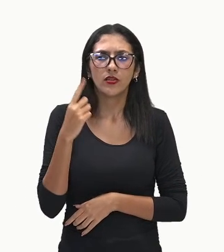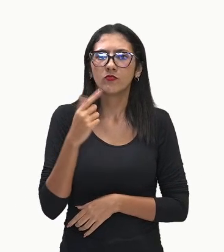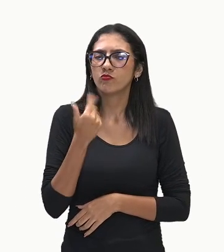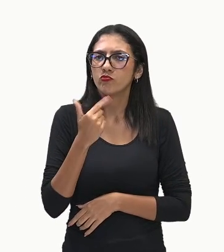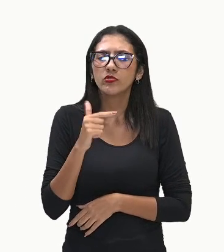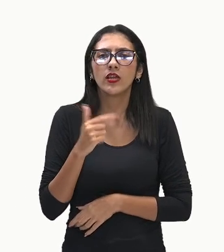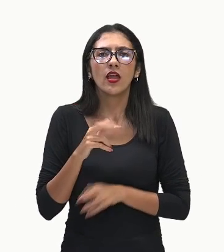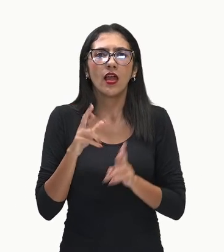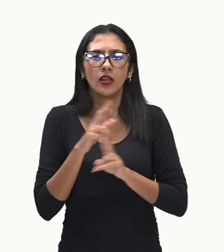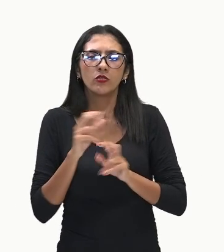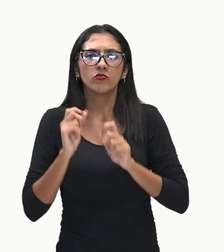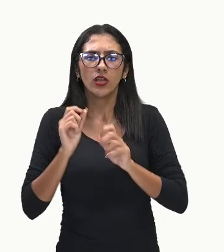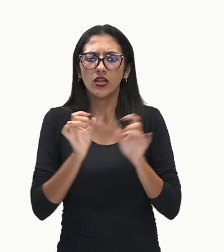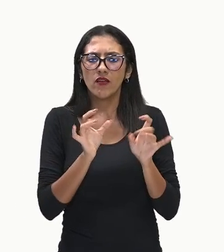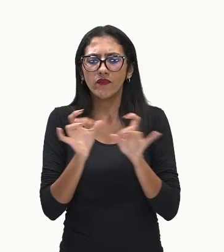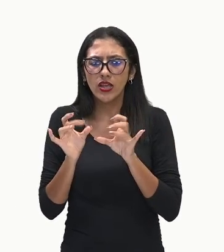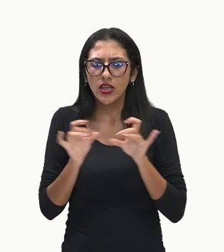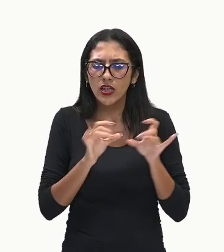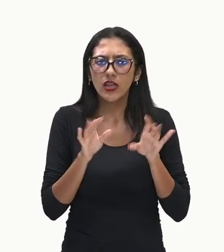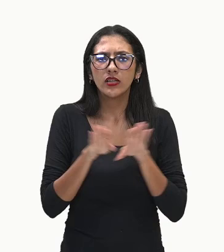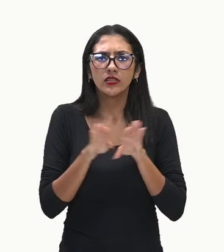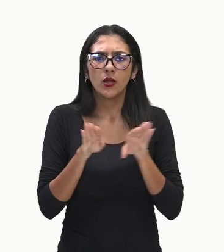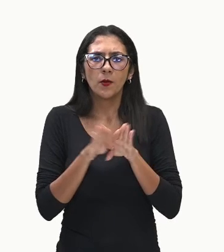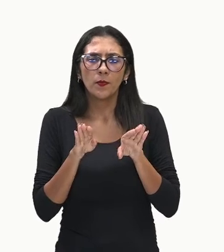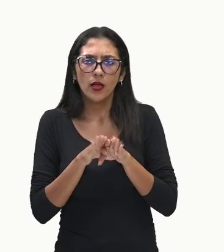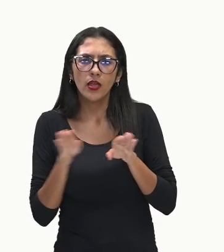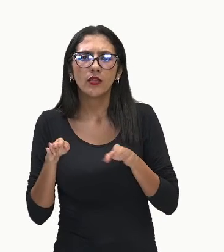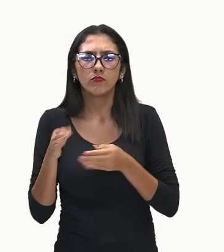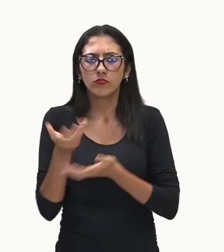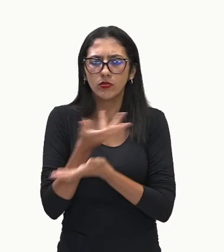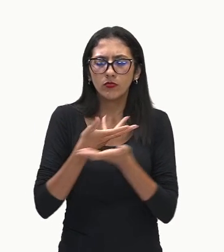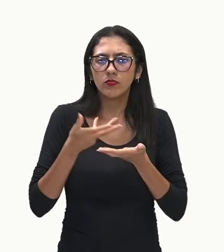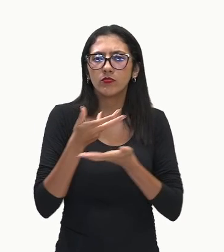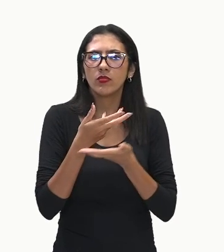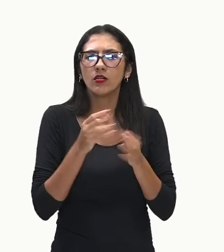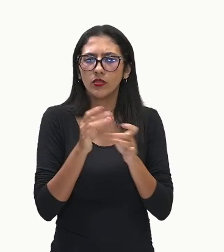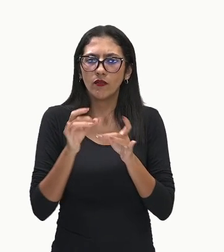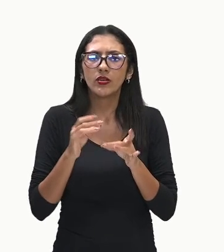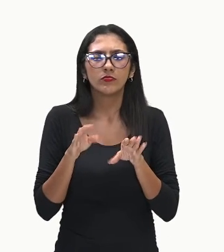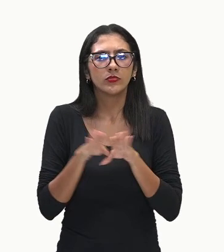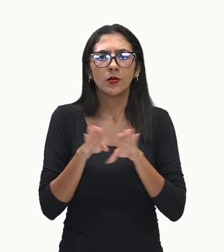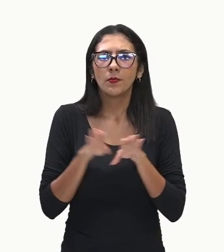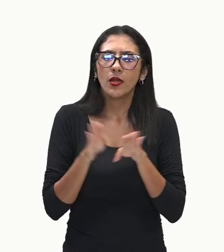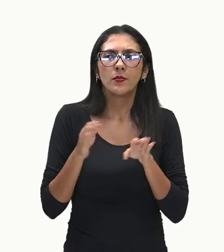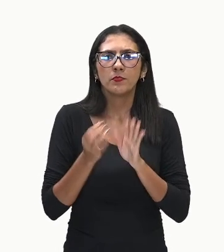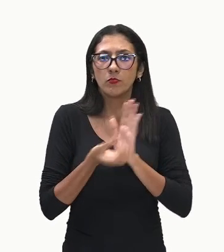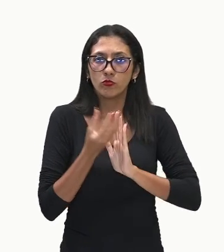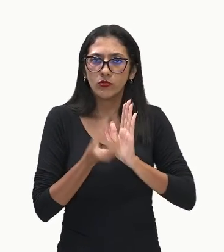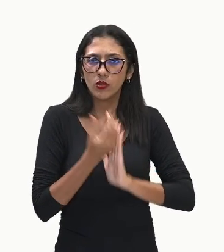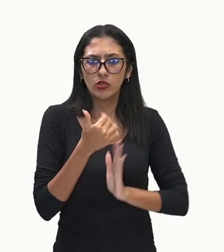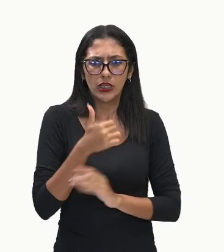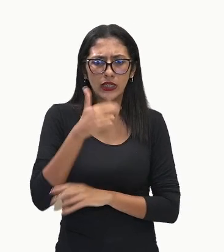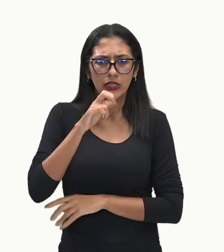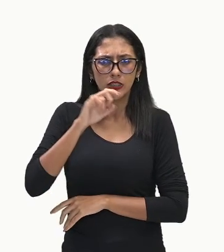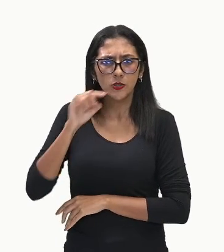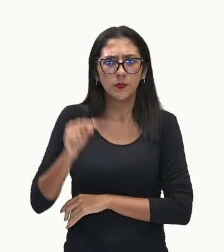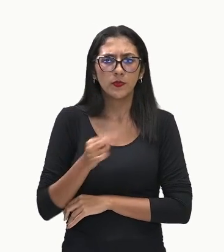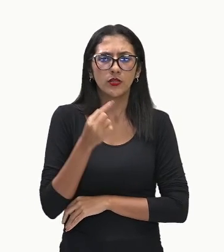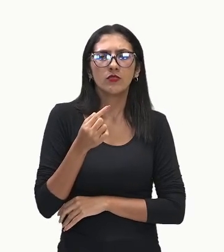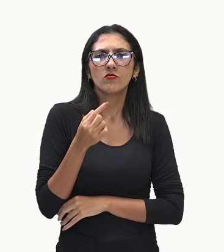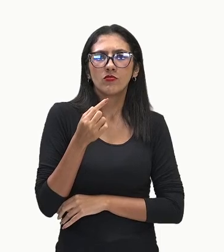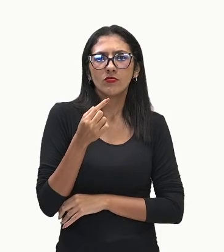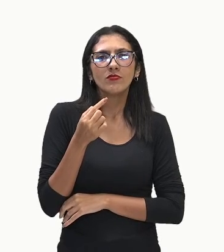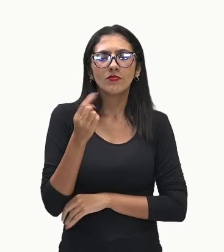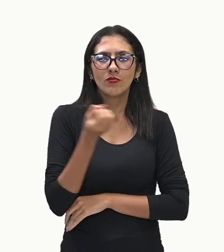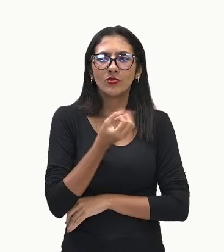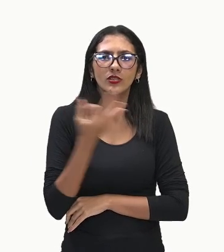de mel do Brasil, e muito menos que o Brasil tenha produzido 15 mil. Na realidade, né, 15 é a